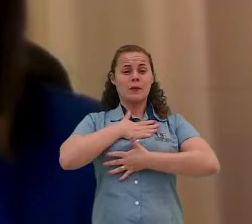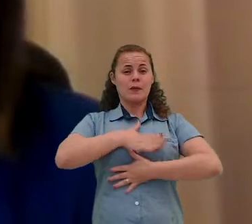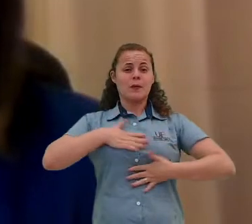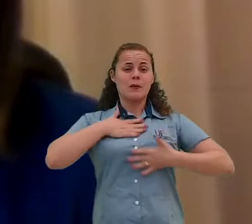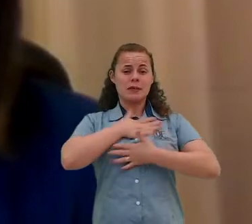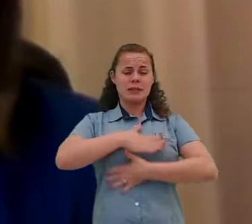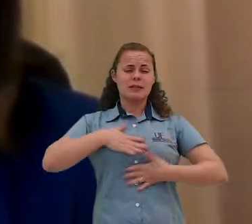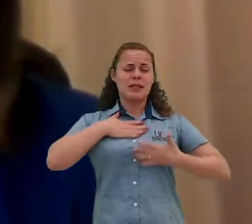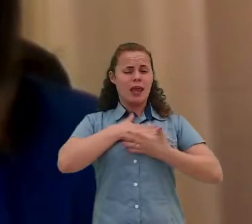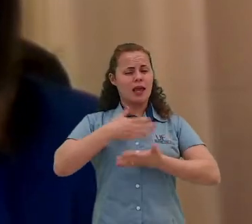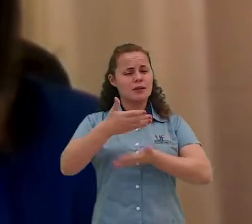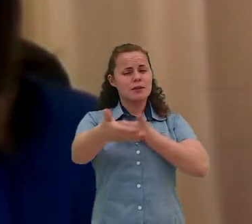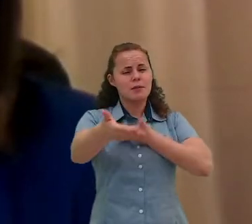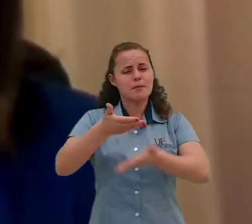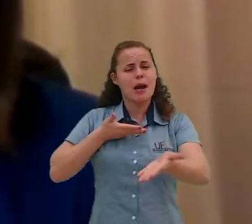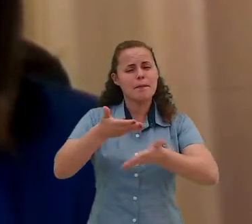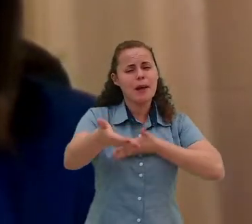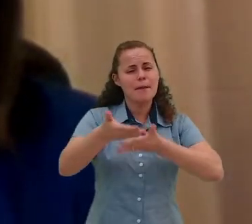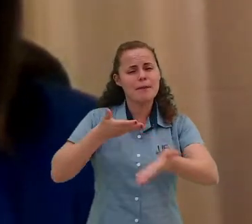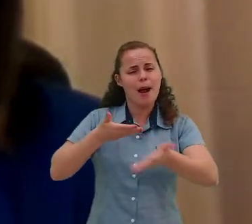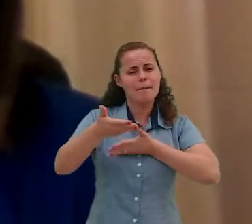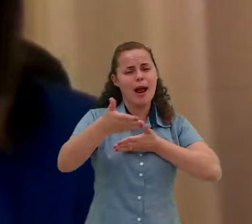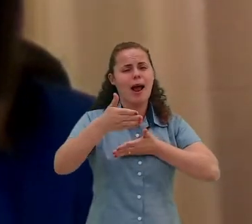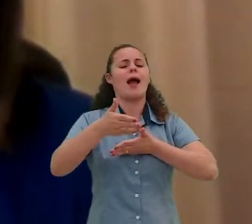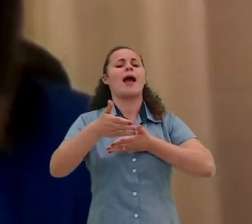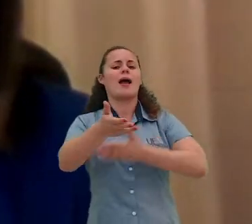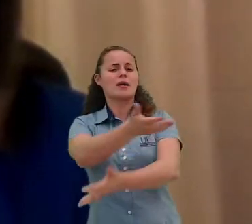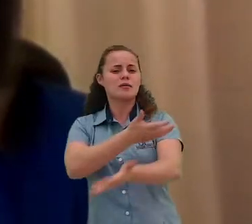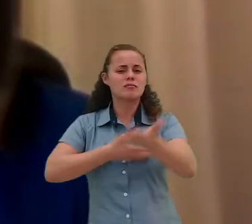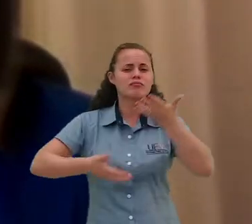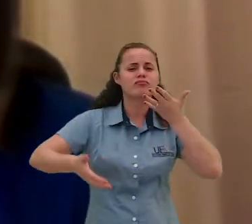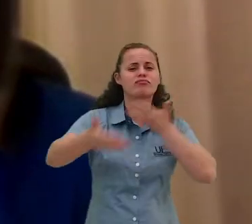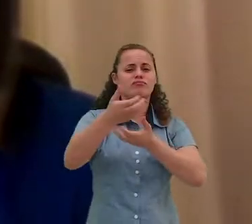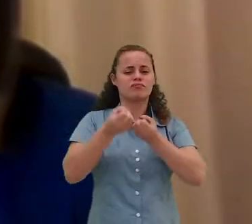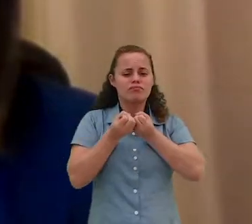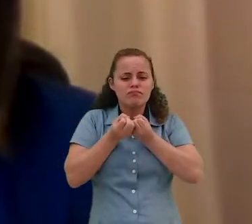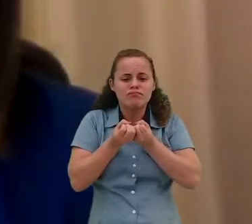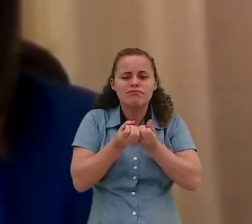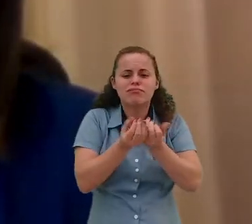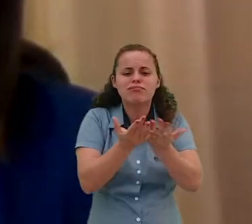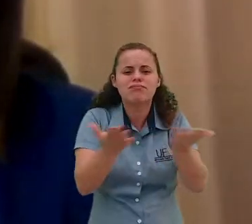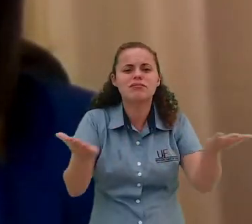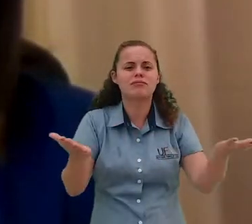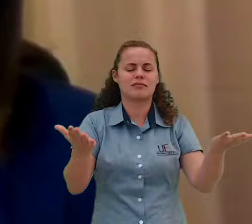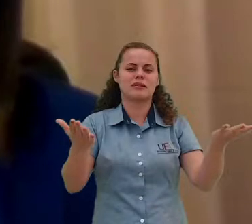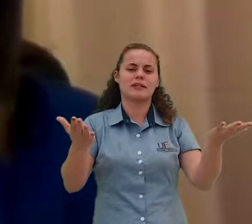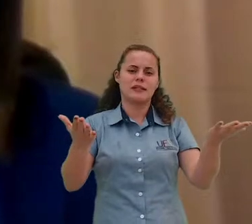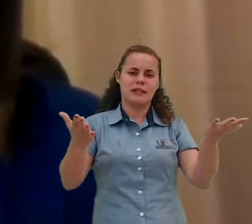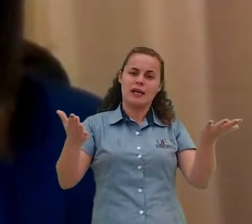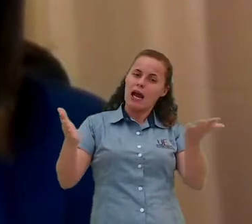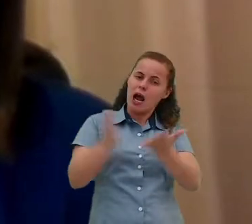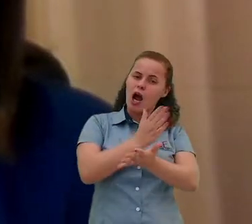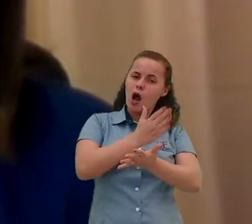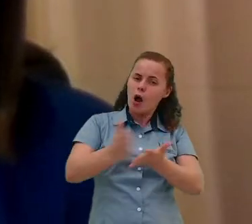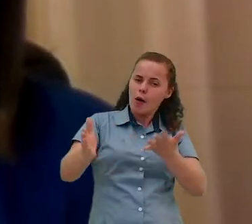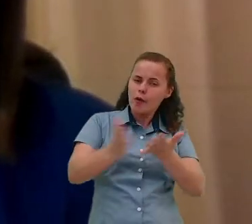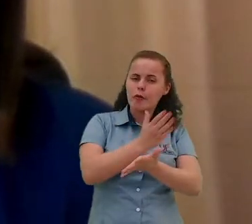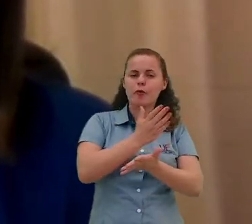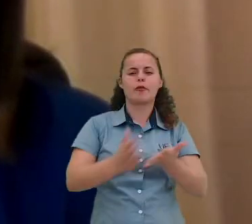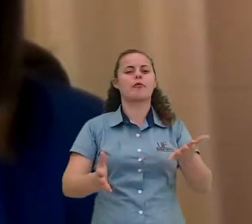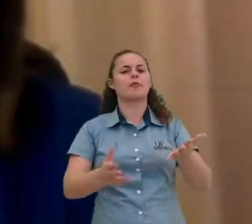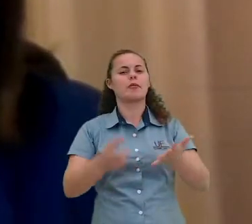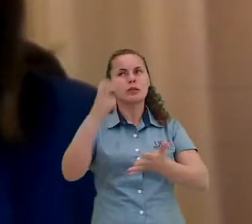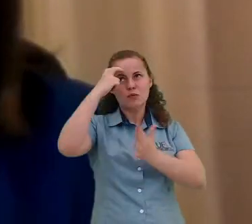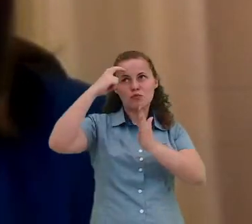com vocês, de poder compartilhar aí algumas visões, né, com vocês sobre a